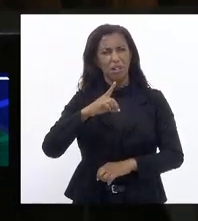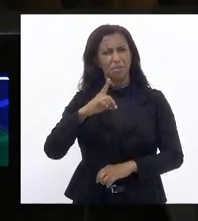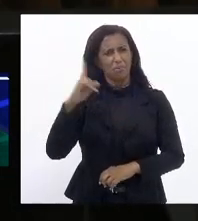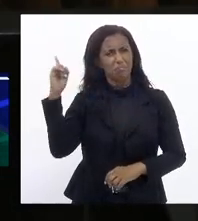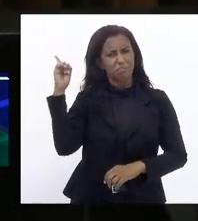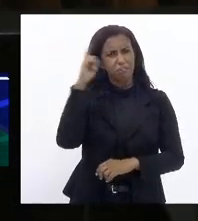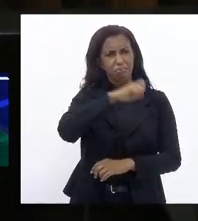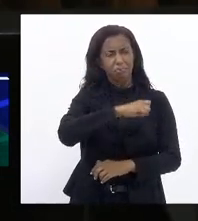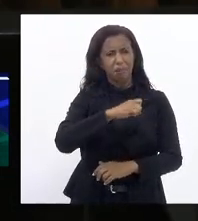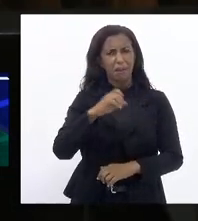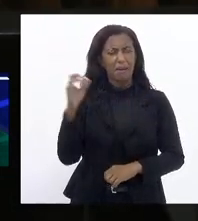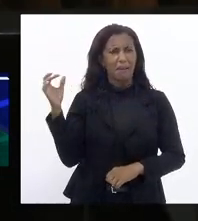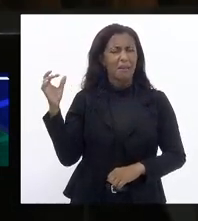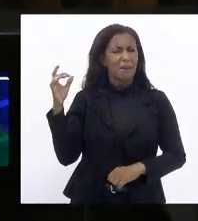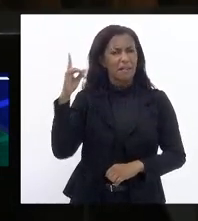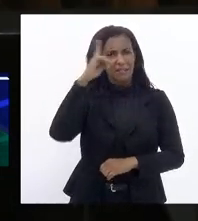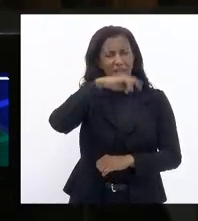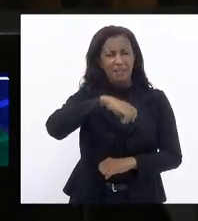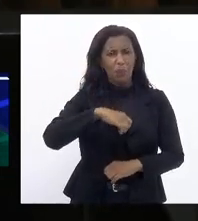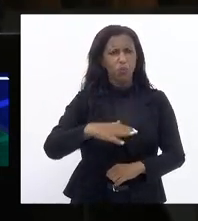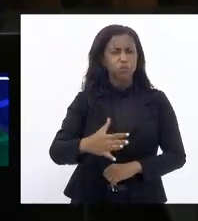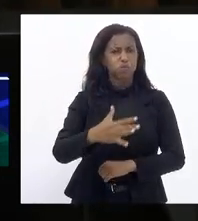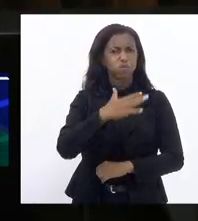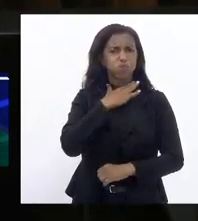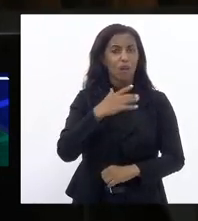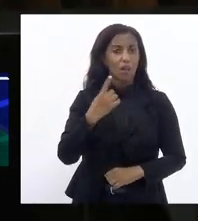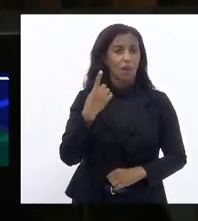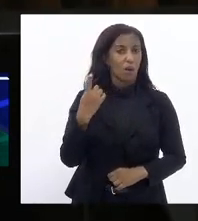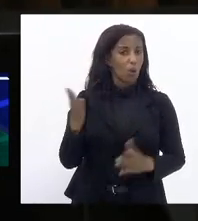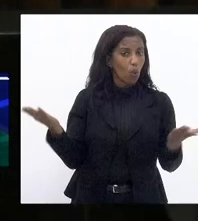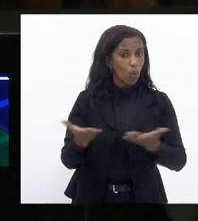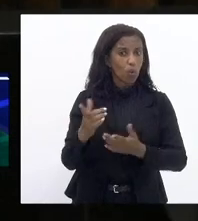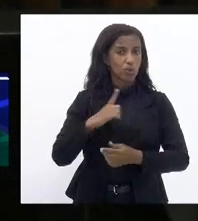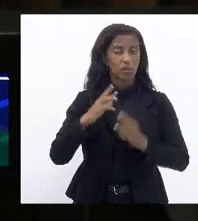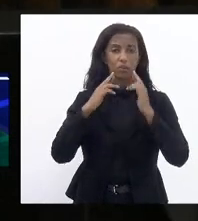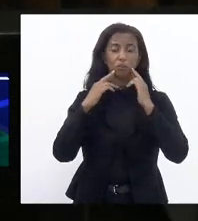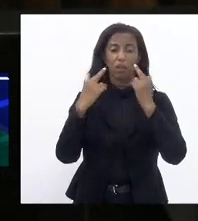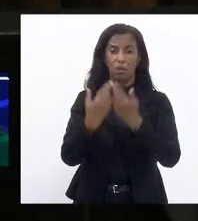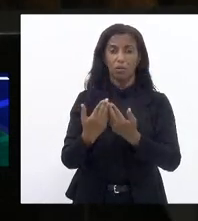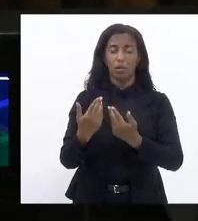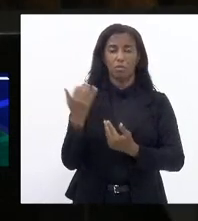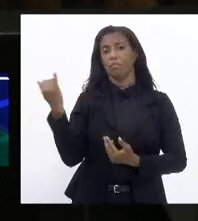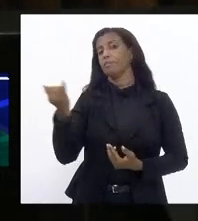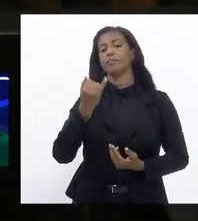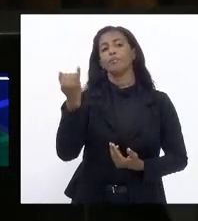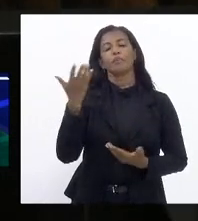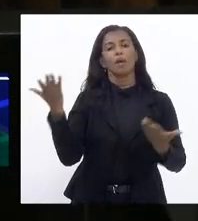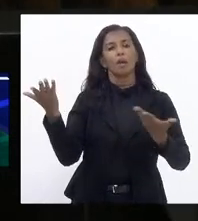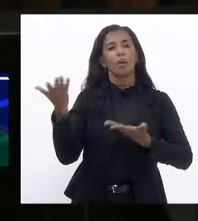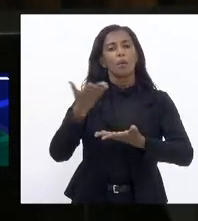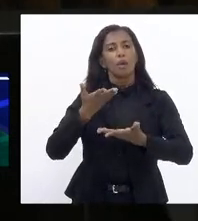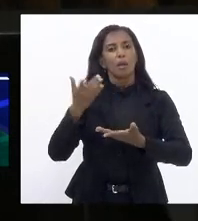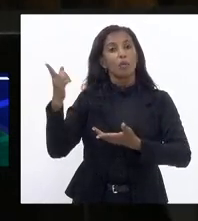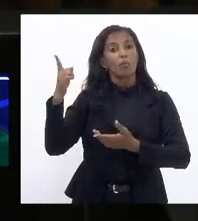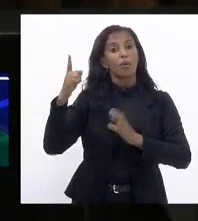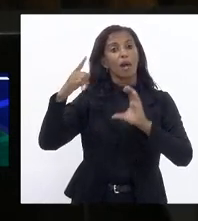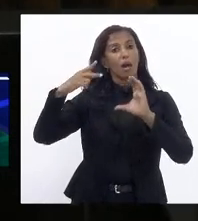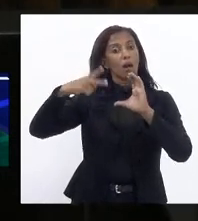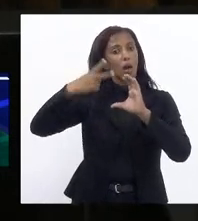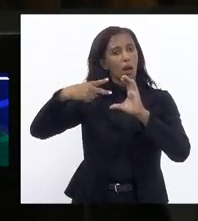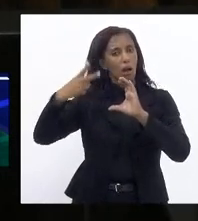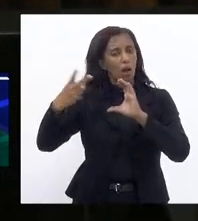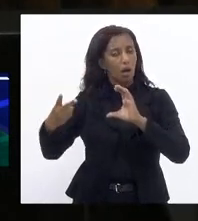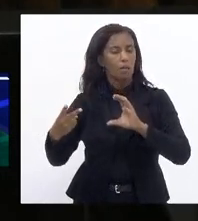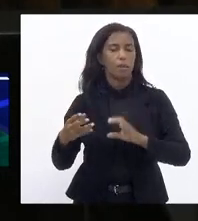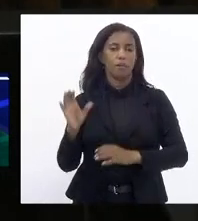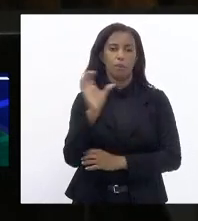que não para de ter agenda sobre isso no Rio de Janeiro. Em um minuto lhe digo, hoje teve uma audiência pública importante, da qual eu participei, na Câmara Municipal do Rio, que